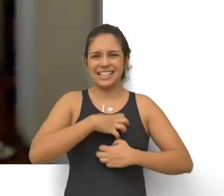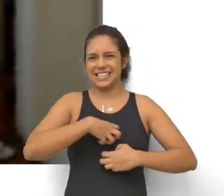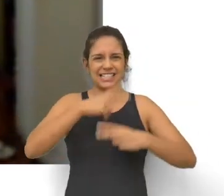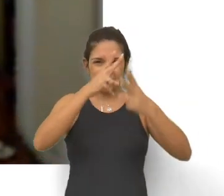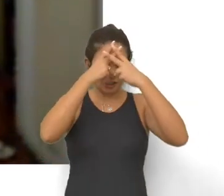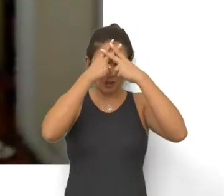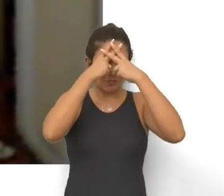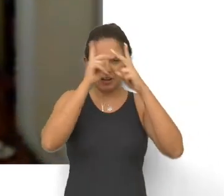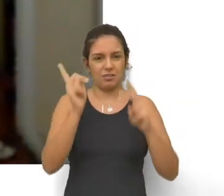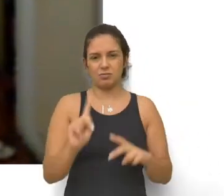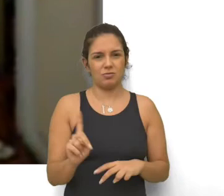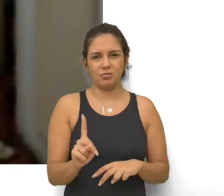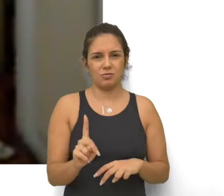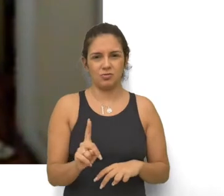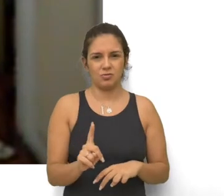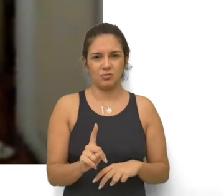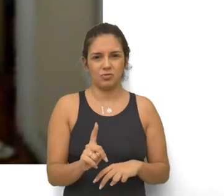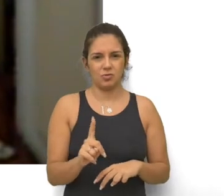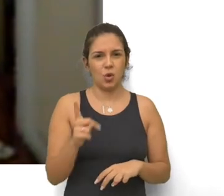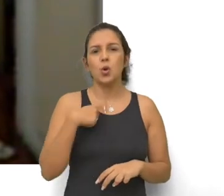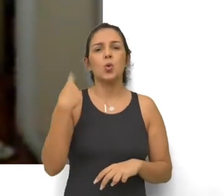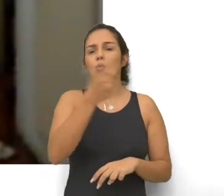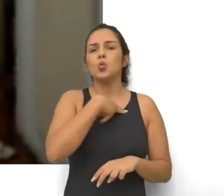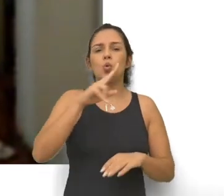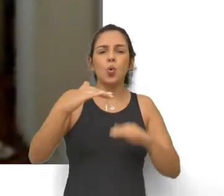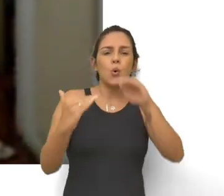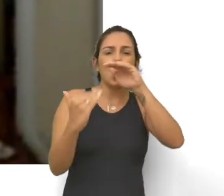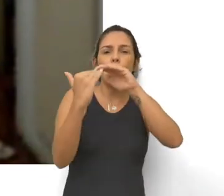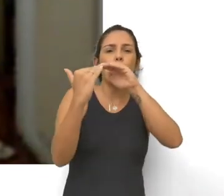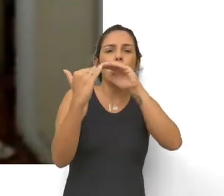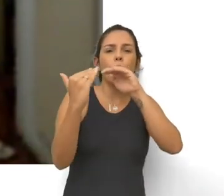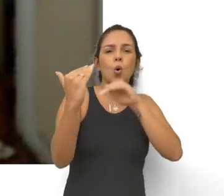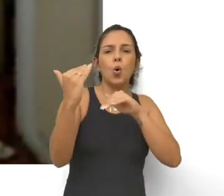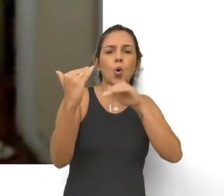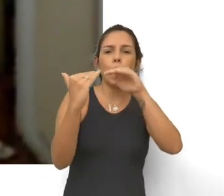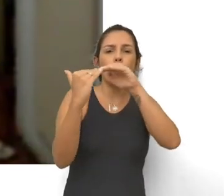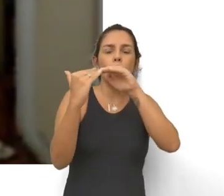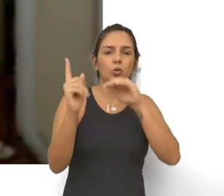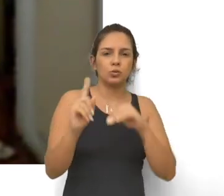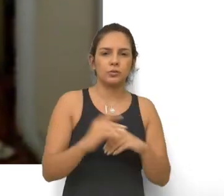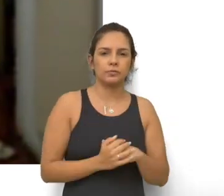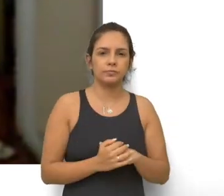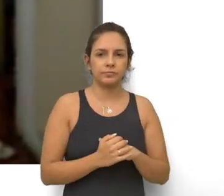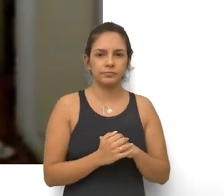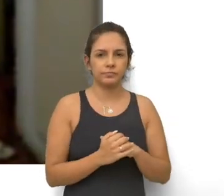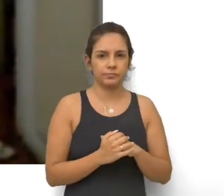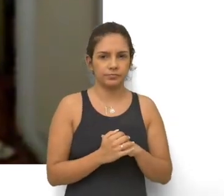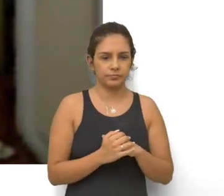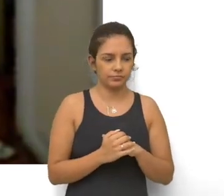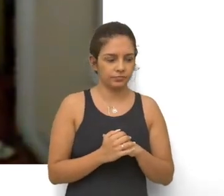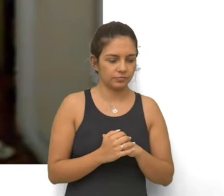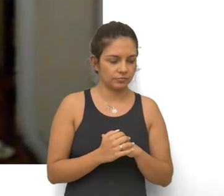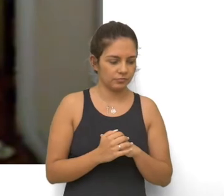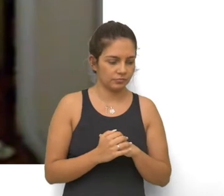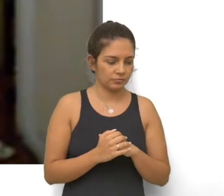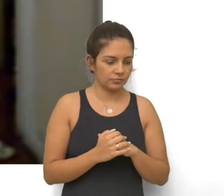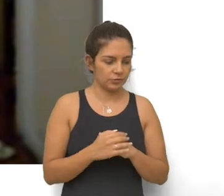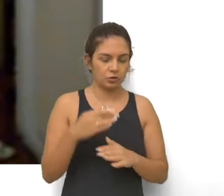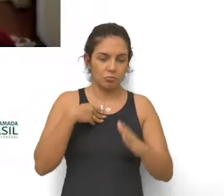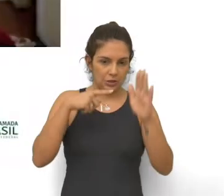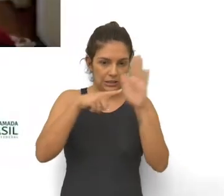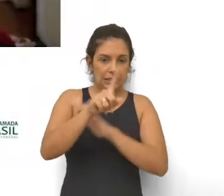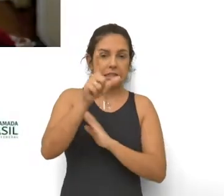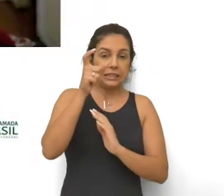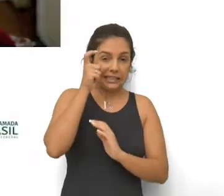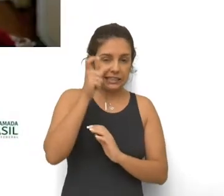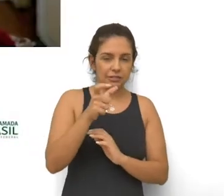nós nunca fomos coniventes com isso. Pois é, mas agora eu queria inverter a moeda, que achei essa história